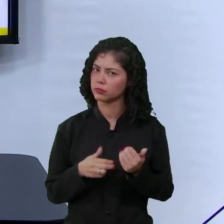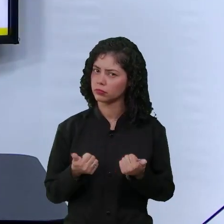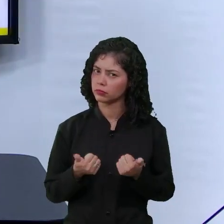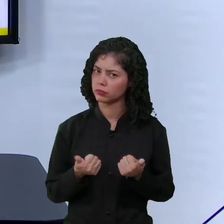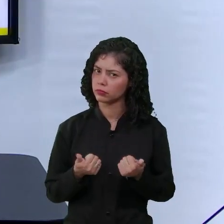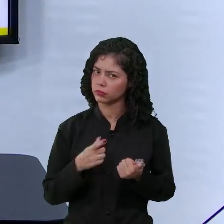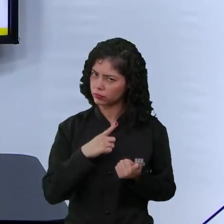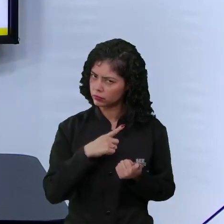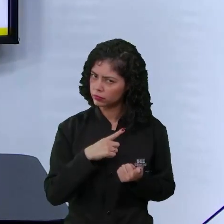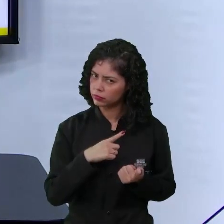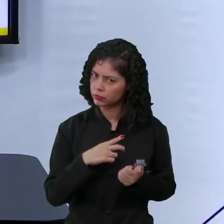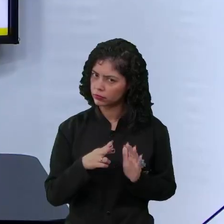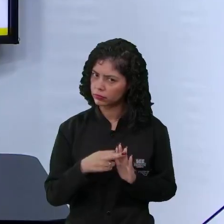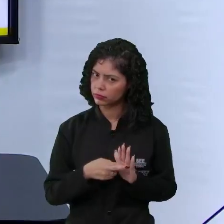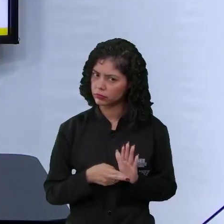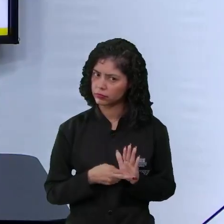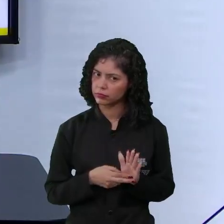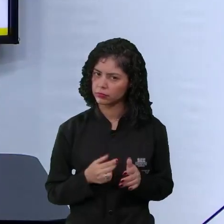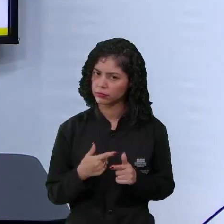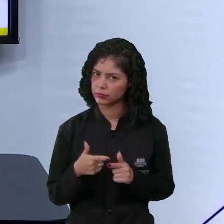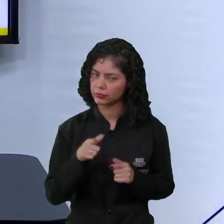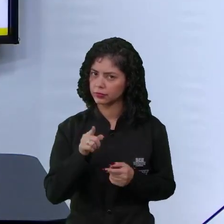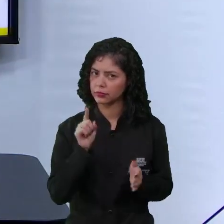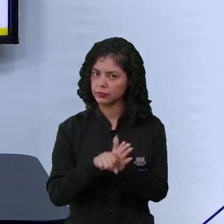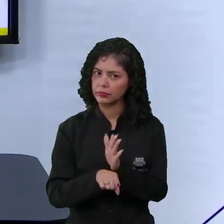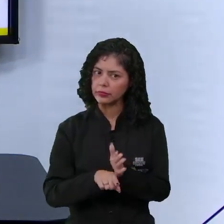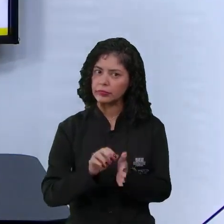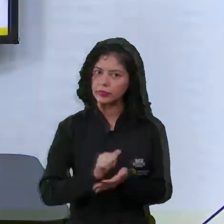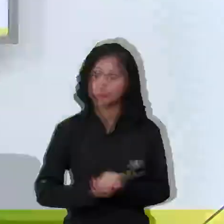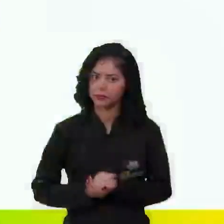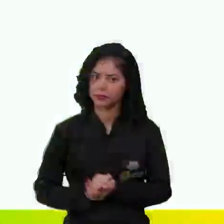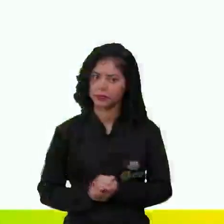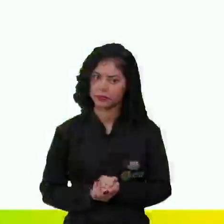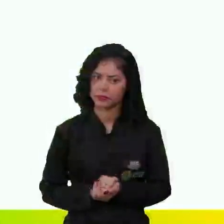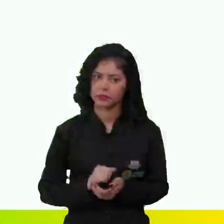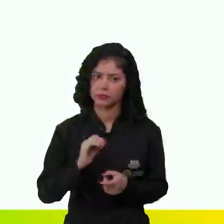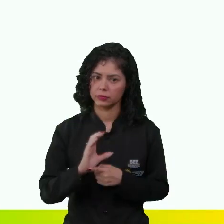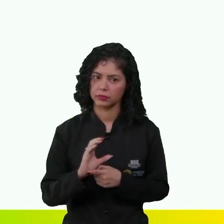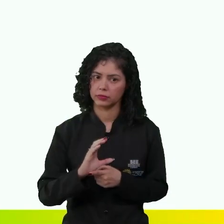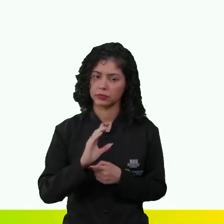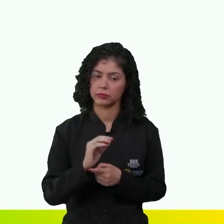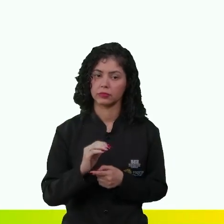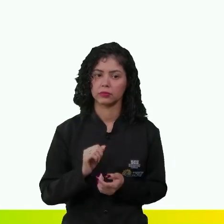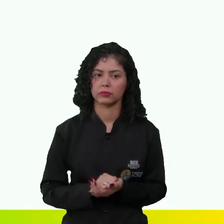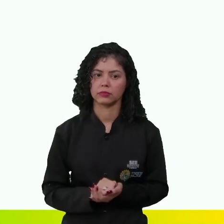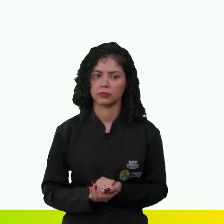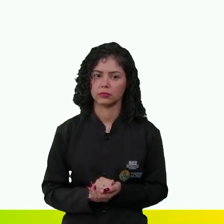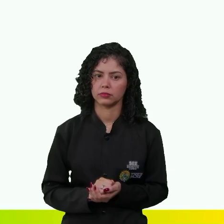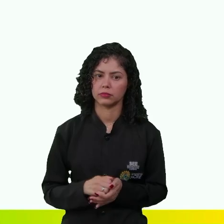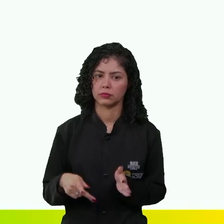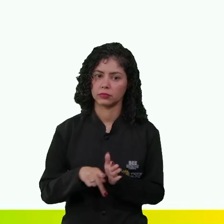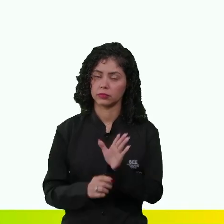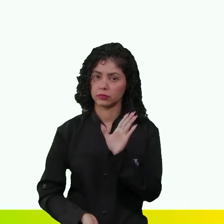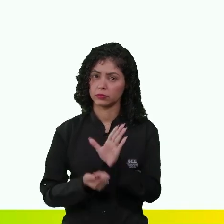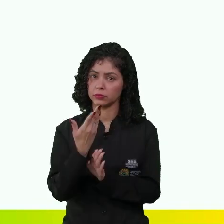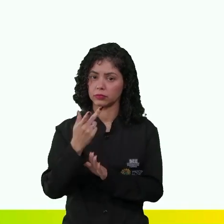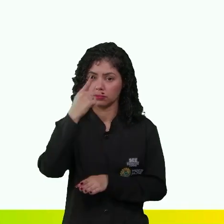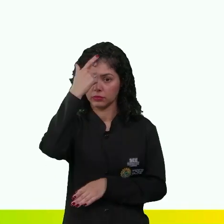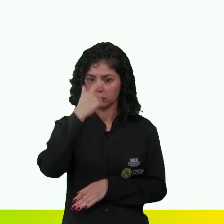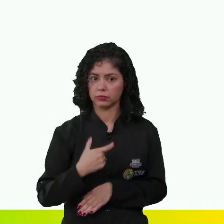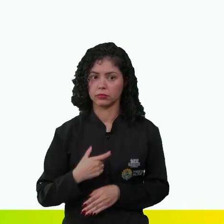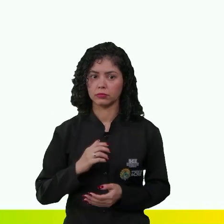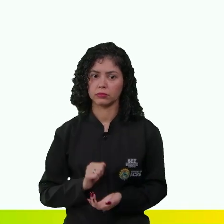Tem padrão? Estou problematizando, a questão. Vamos avançar aqui, ó. C. Concretização da